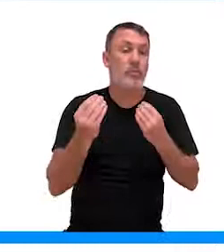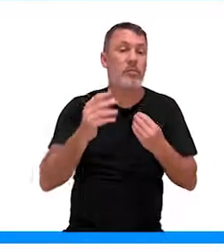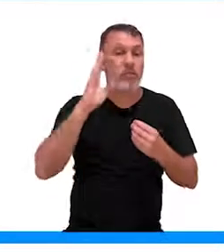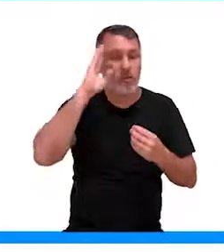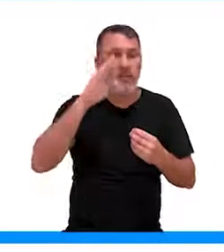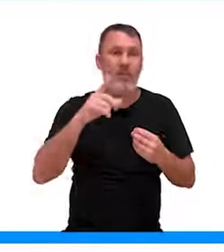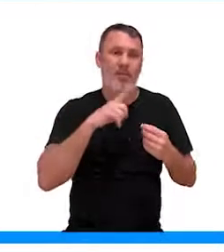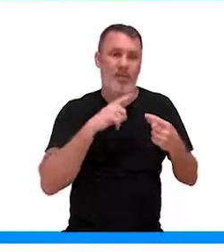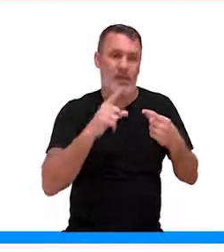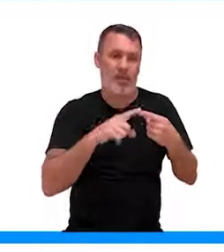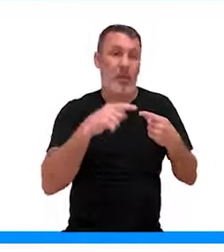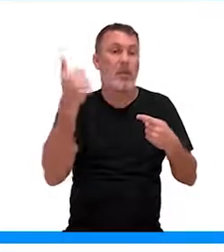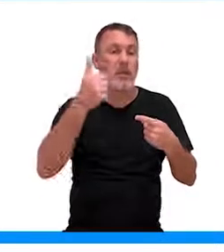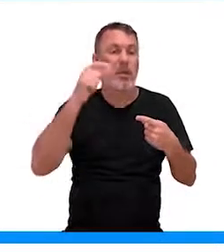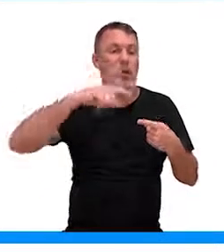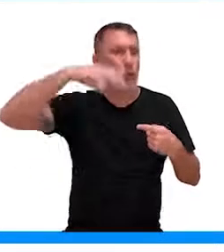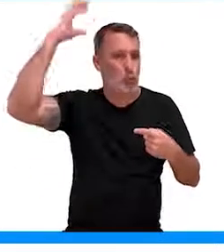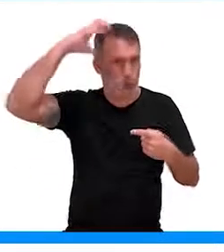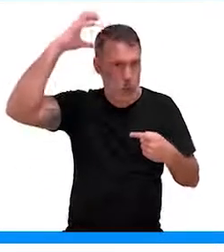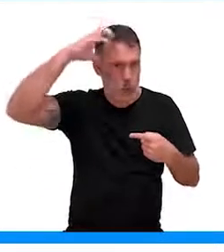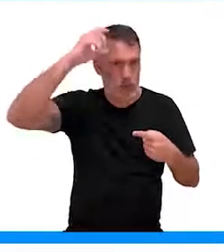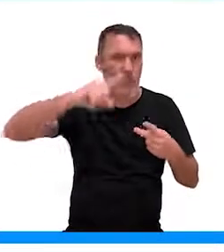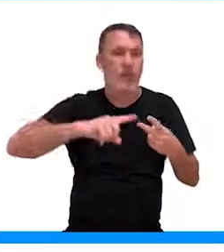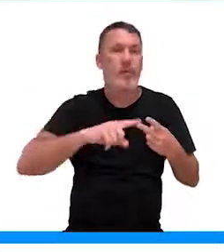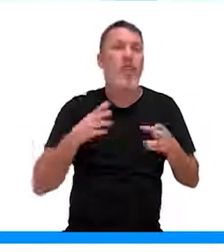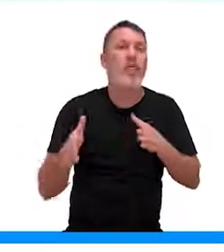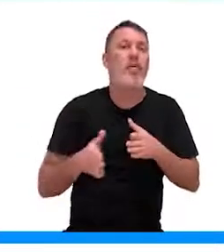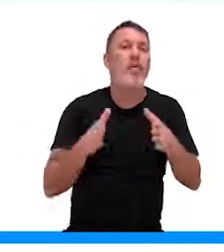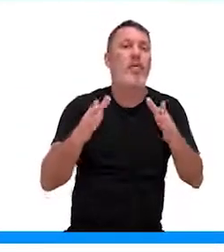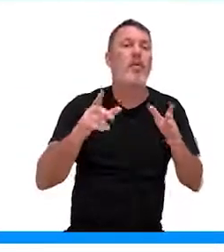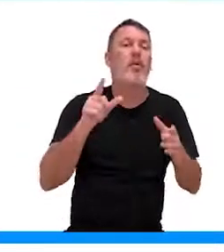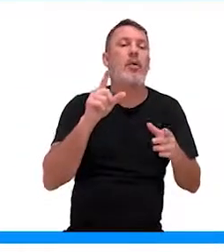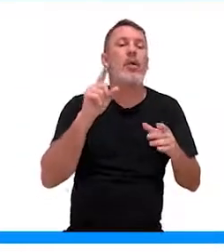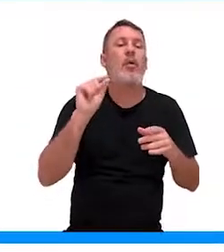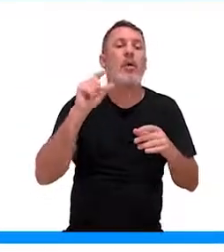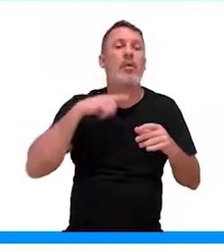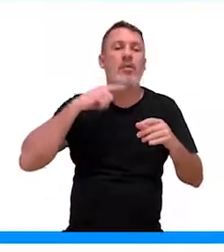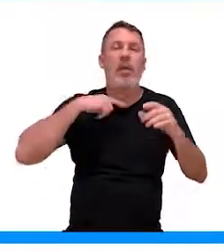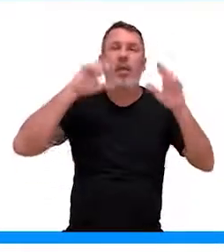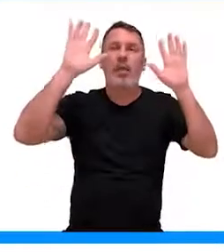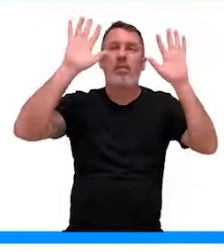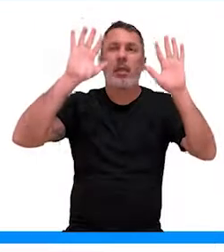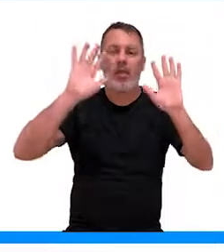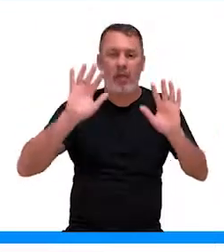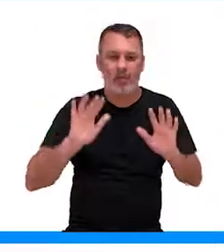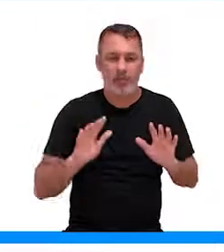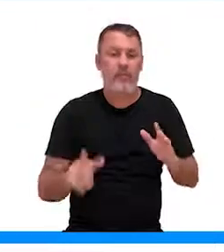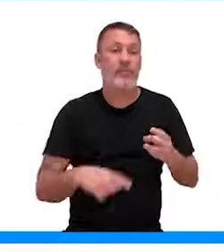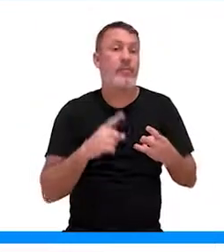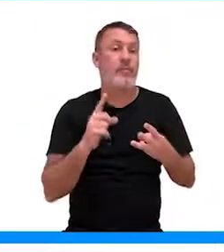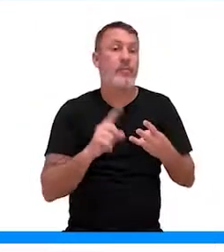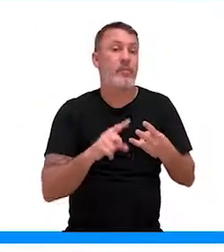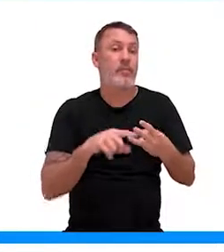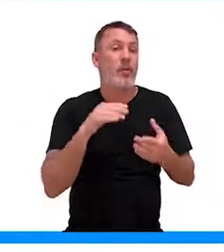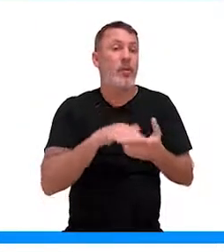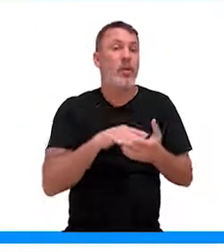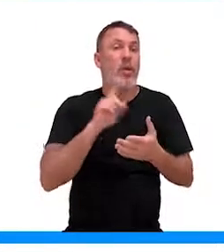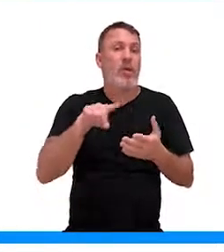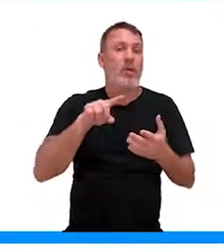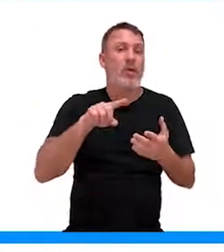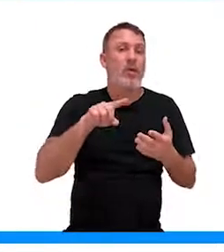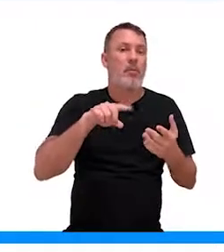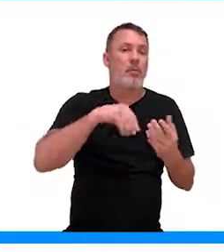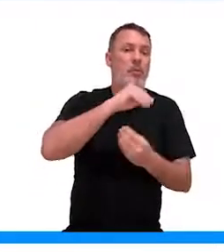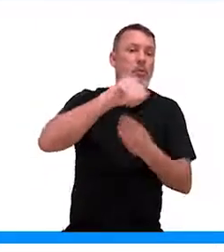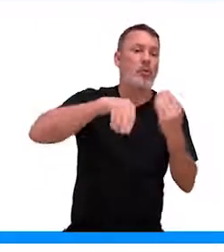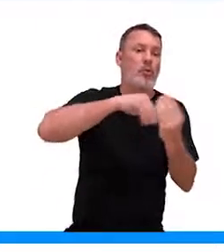das neves, que são os rios, né, comumente encontrados em áreas temperadas, por exemplo, as maiores latitudes do nosso planeta. Então, é um regime